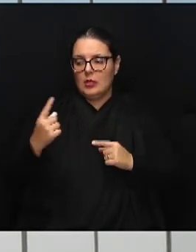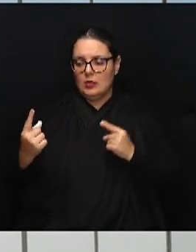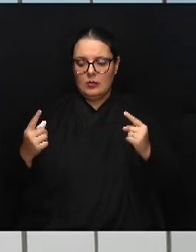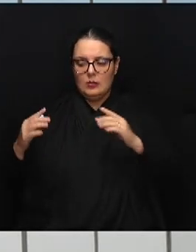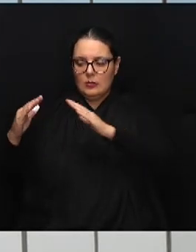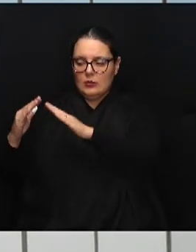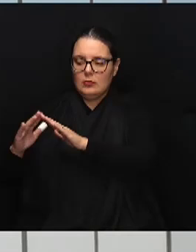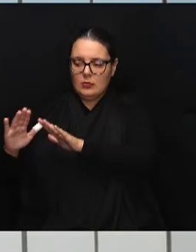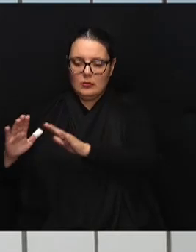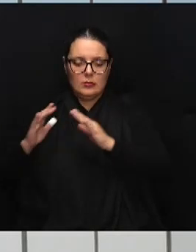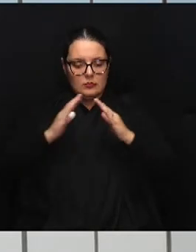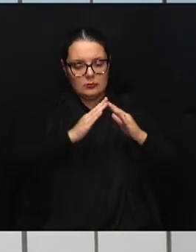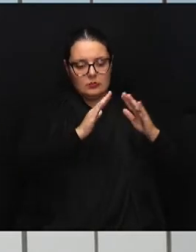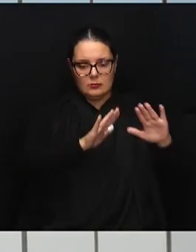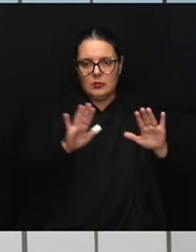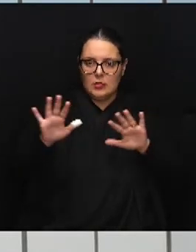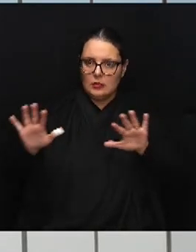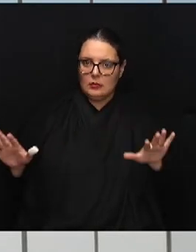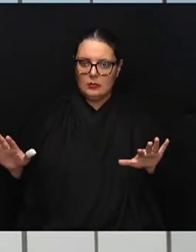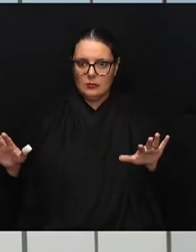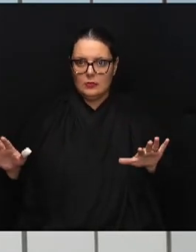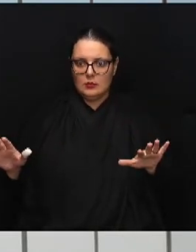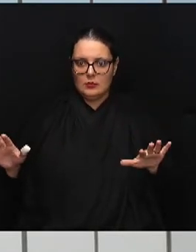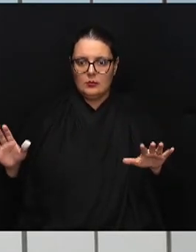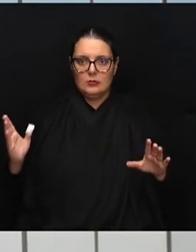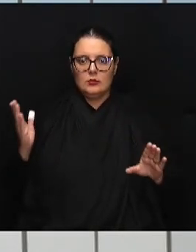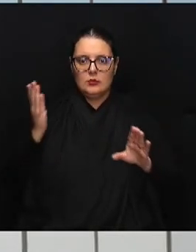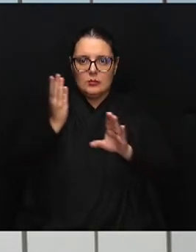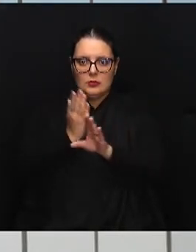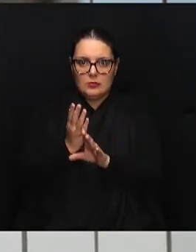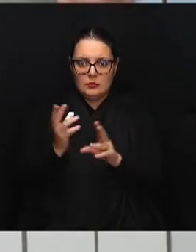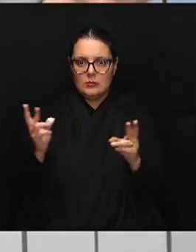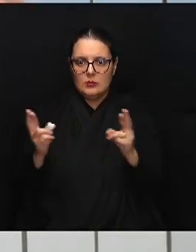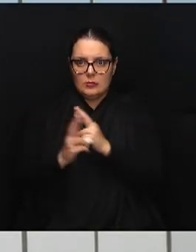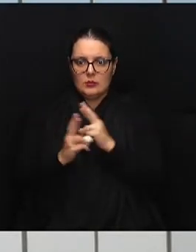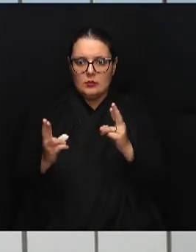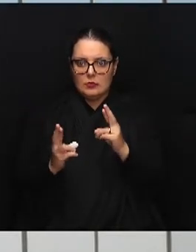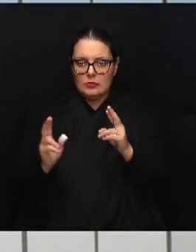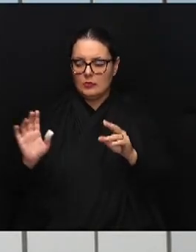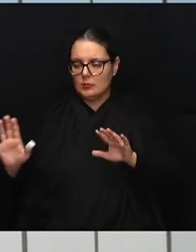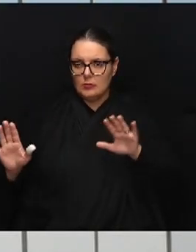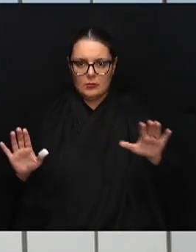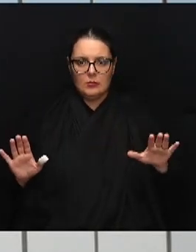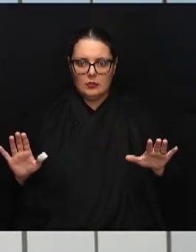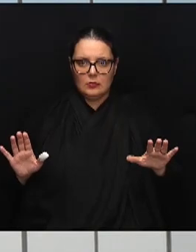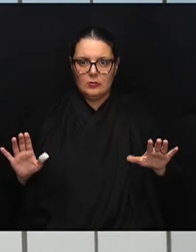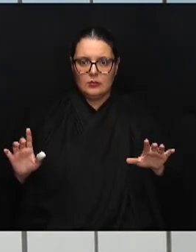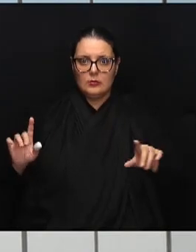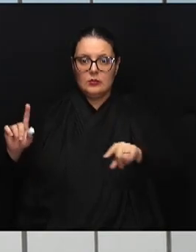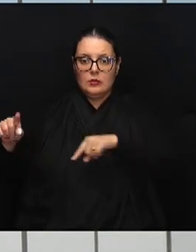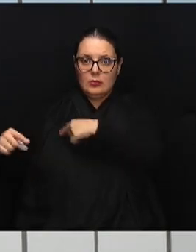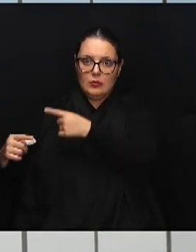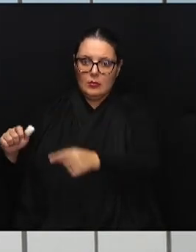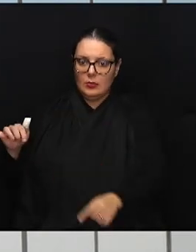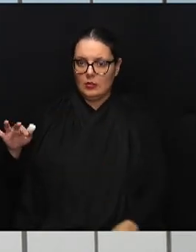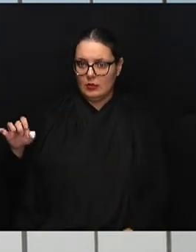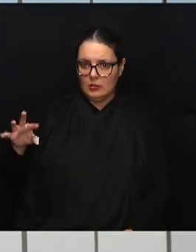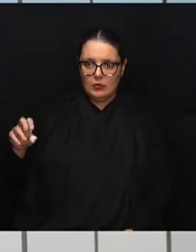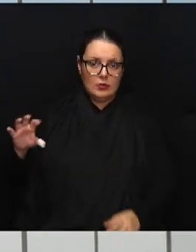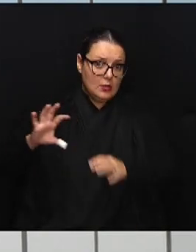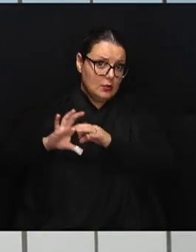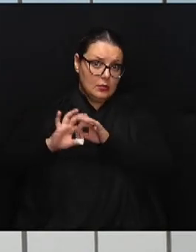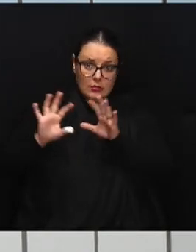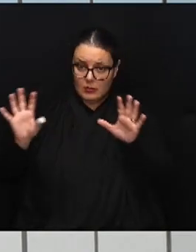seu apartamento, eles viviam, se encontravam e cada um tinha os seus outros afetos livremente,